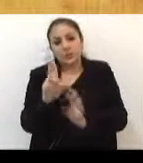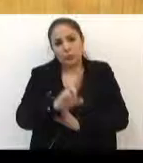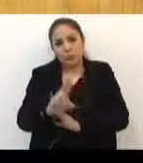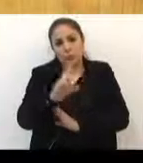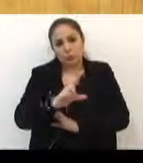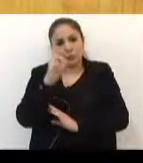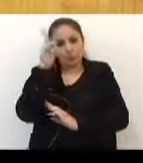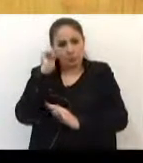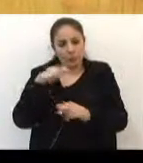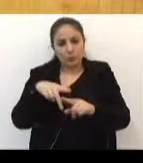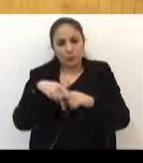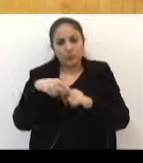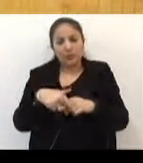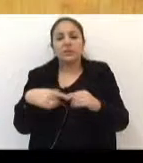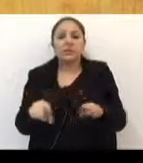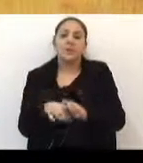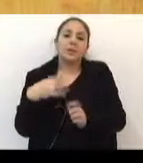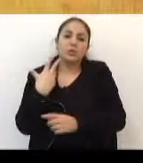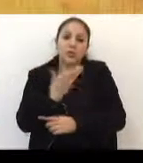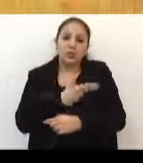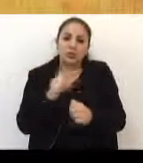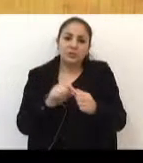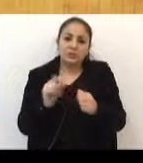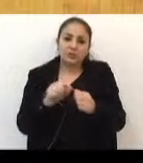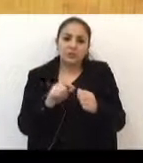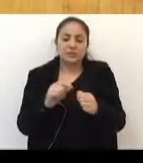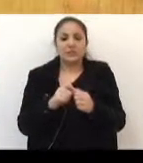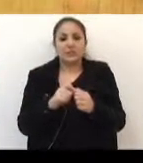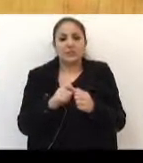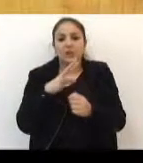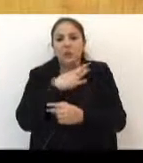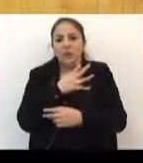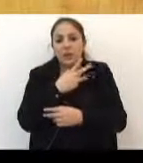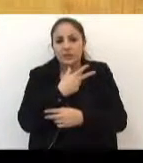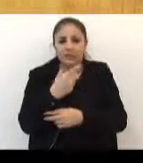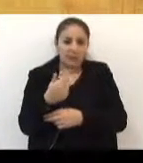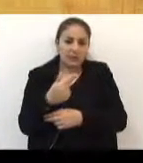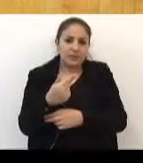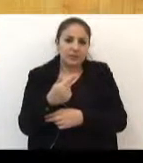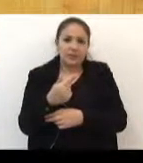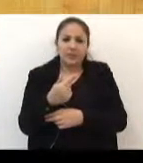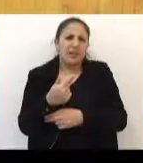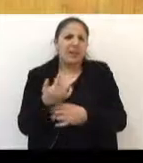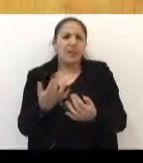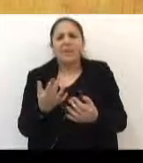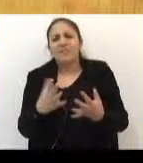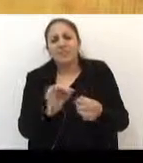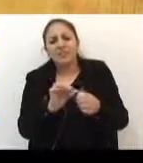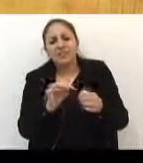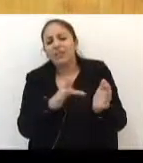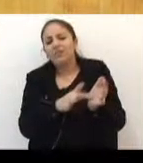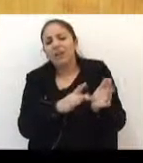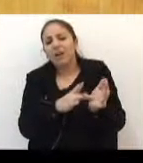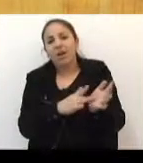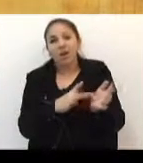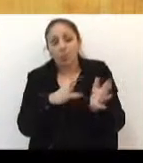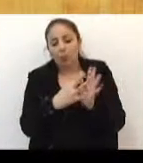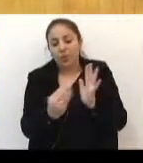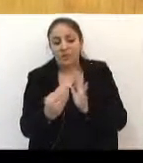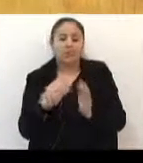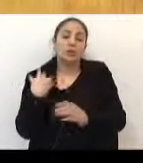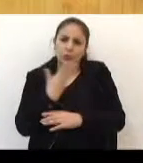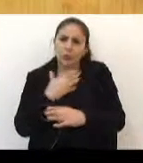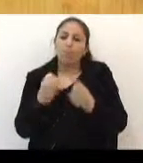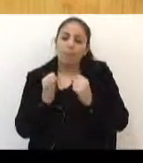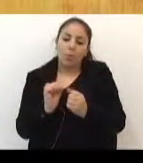animais do que nós fazermos os animais, eles empalhados ou coisa parecida. Nós vamos permitir então